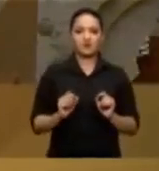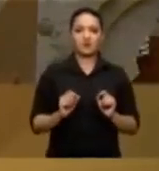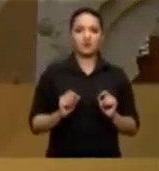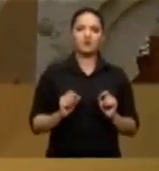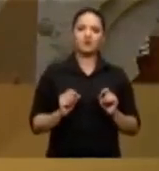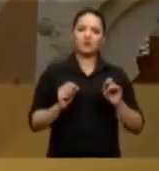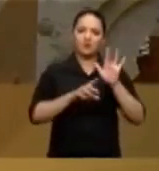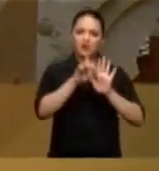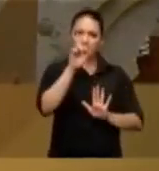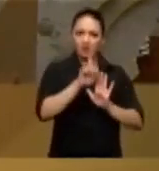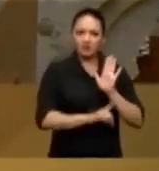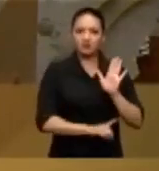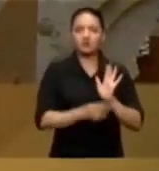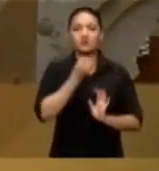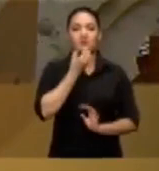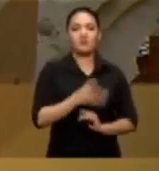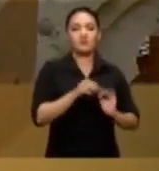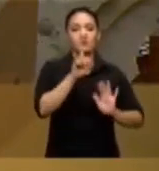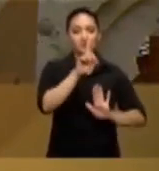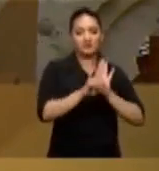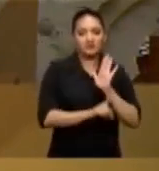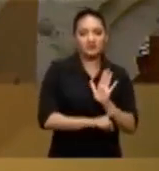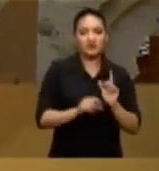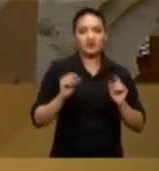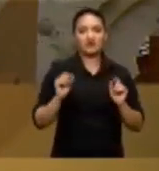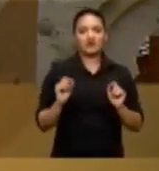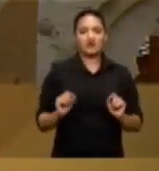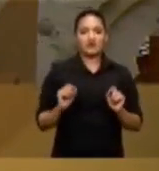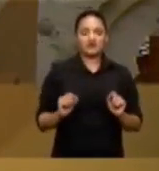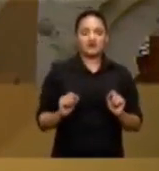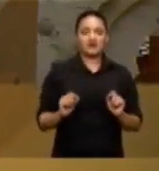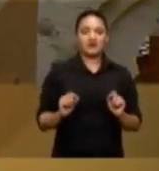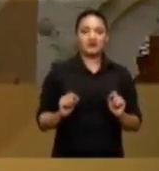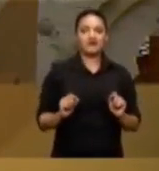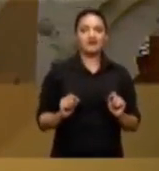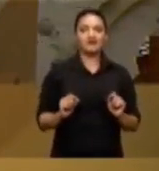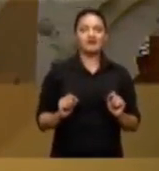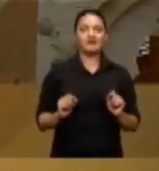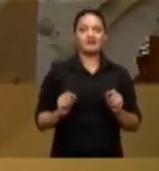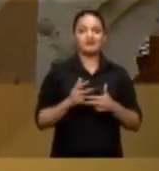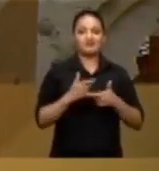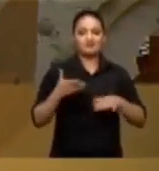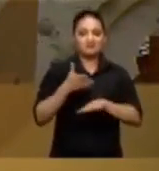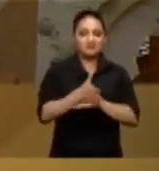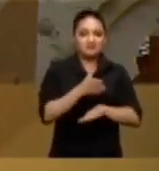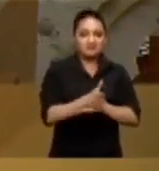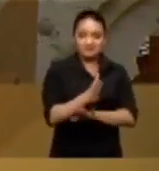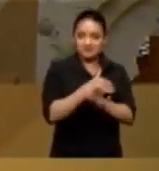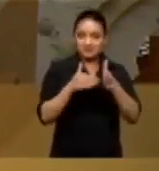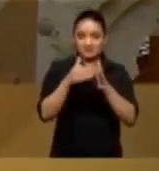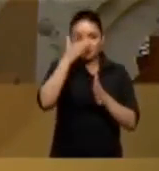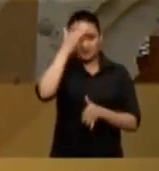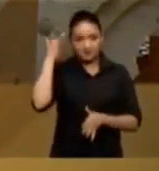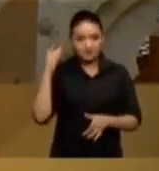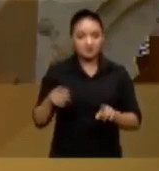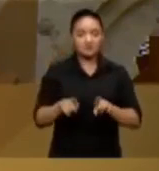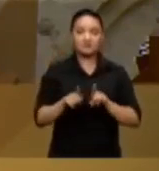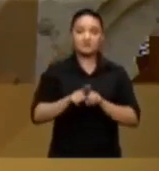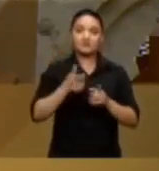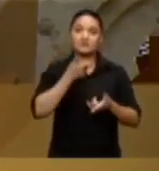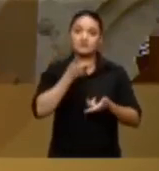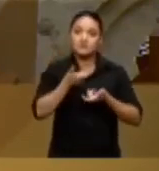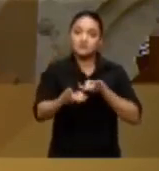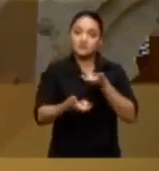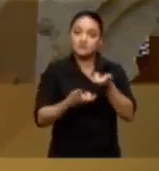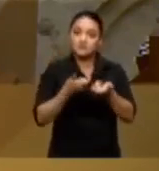bom direito, reside na correta e ampla fundamentação acessível a todos e com a terminologia que